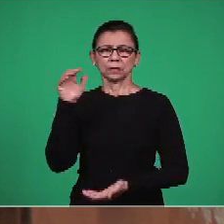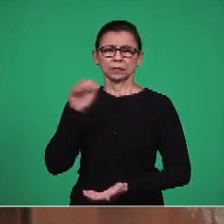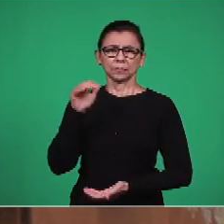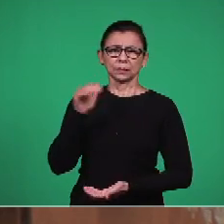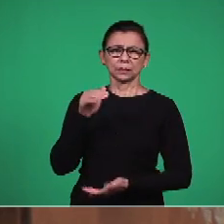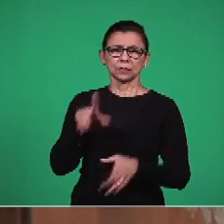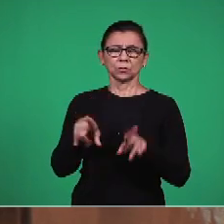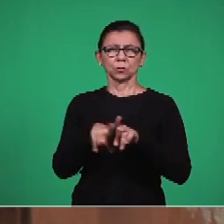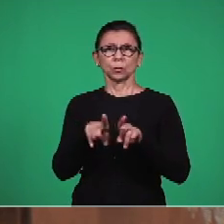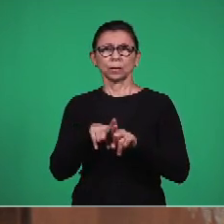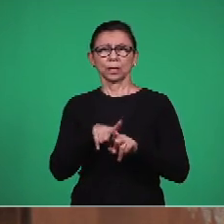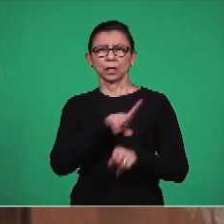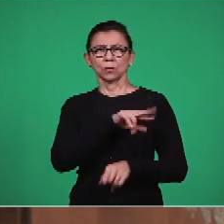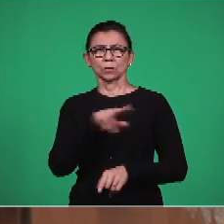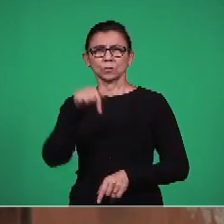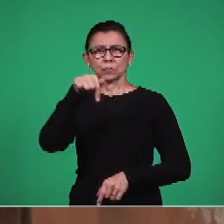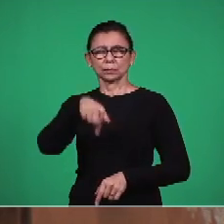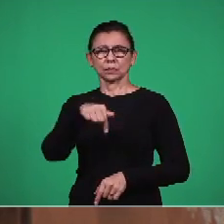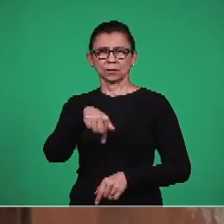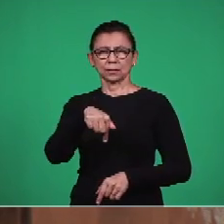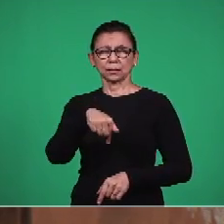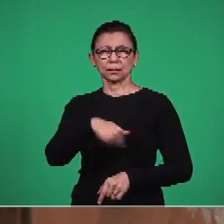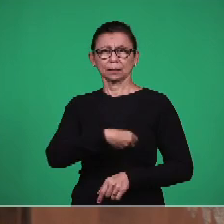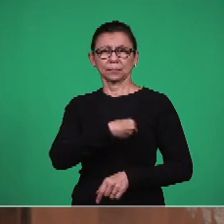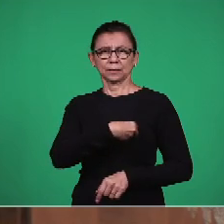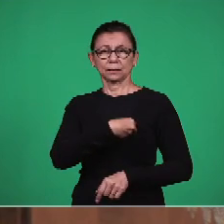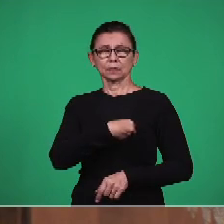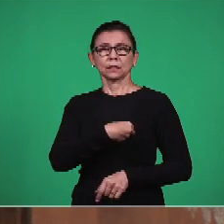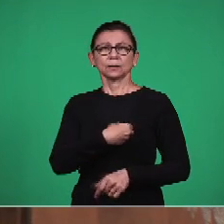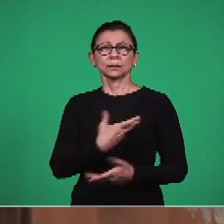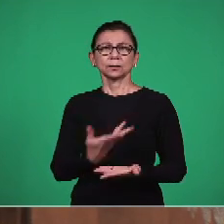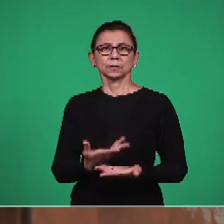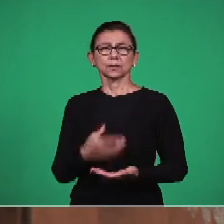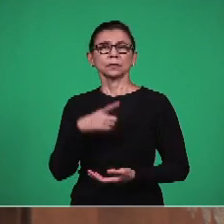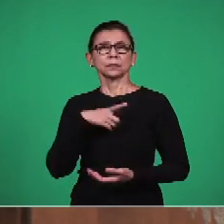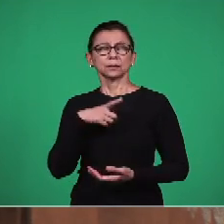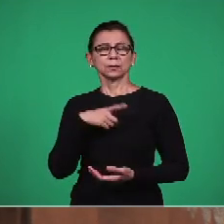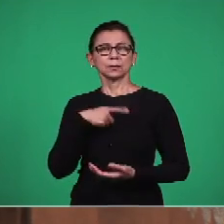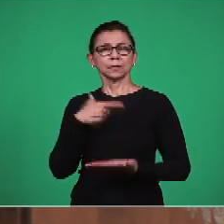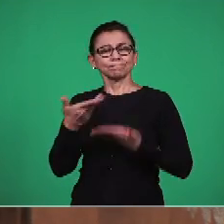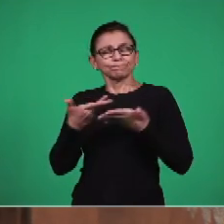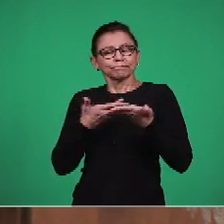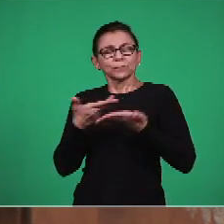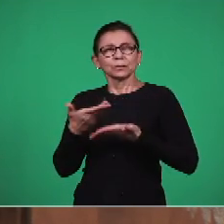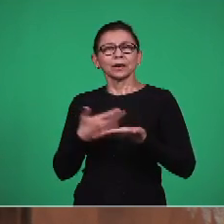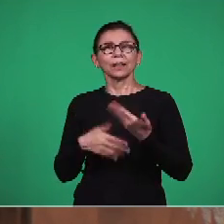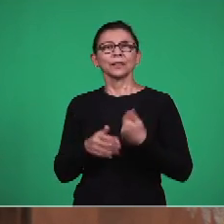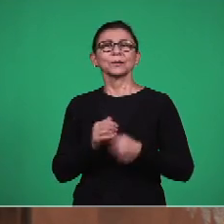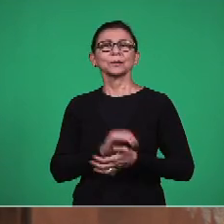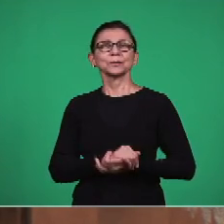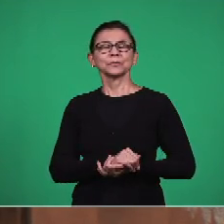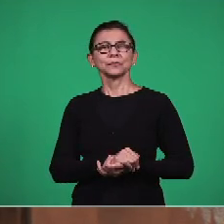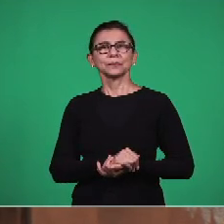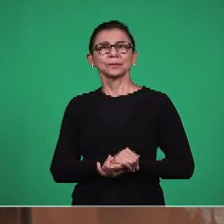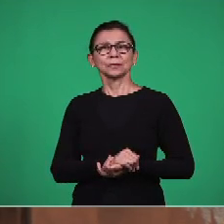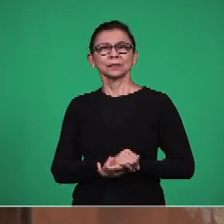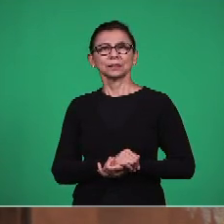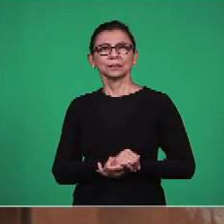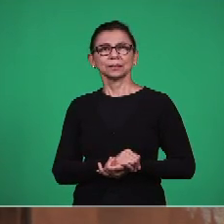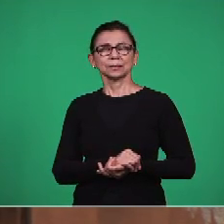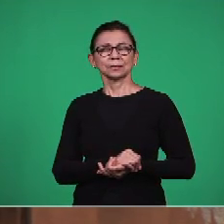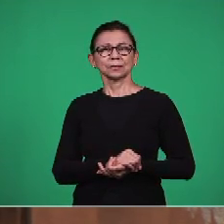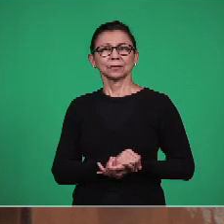que estão aqui são irmãos que têm nos acompanhado, têm uma vivência com